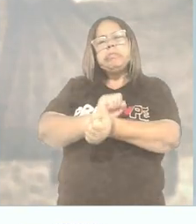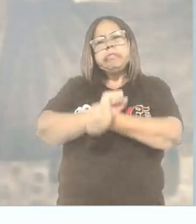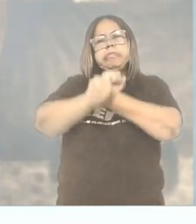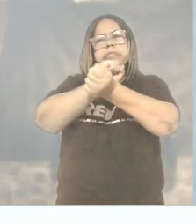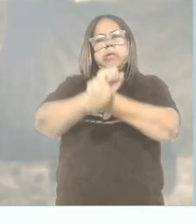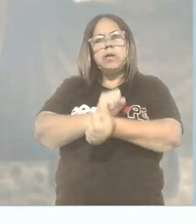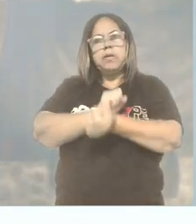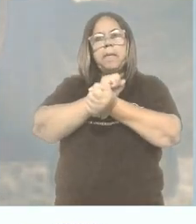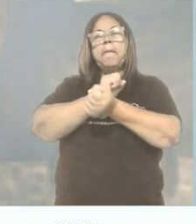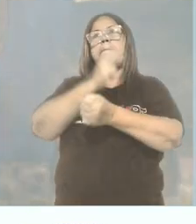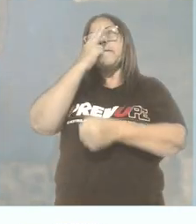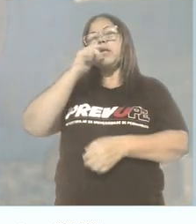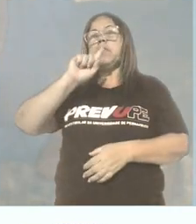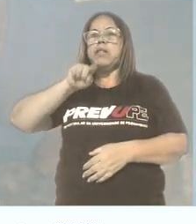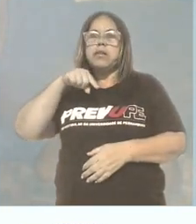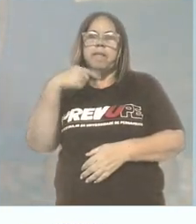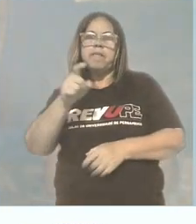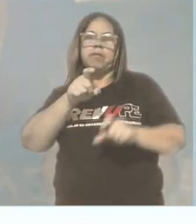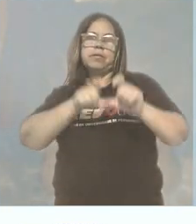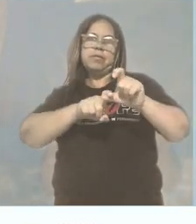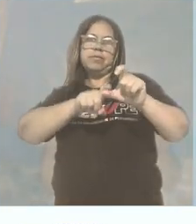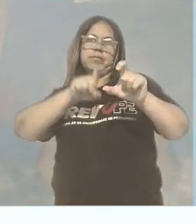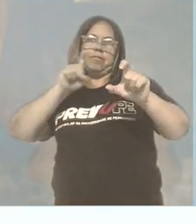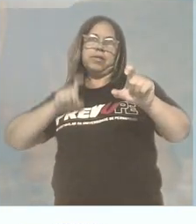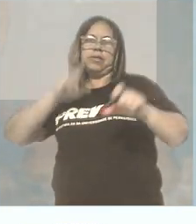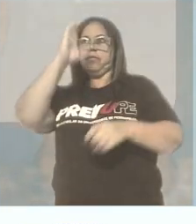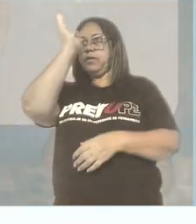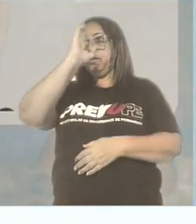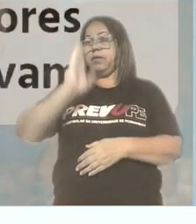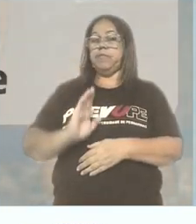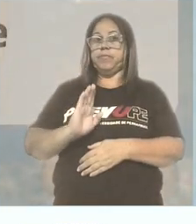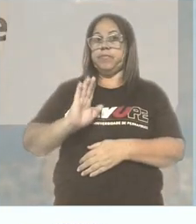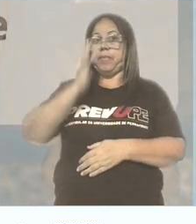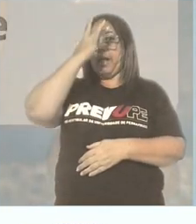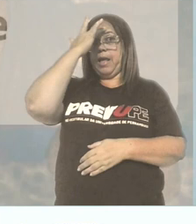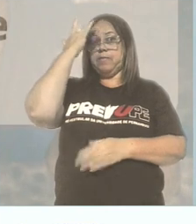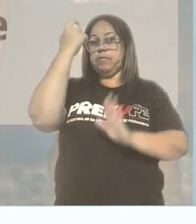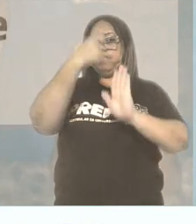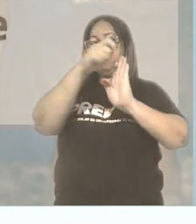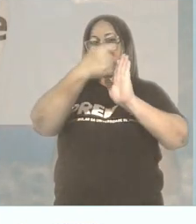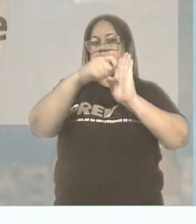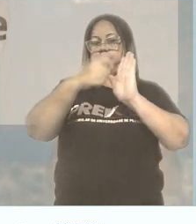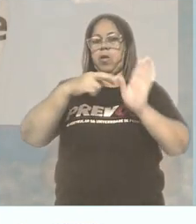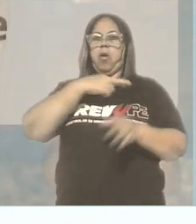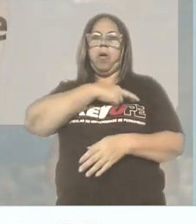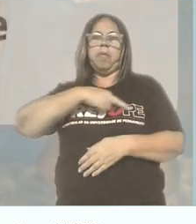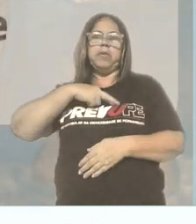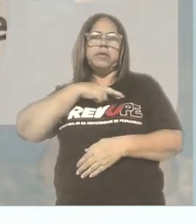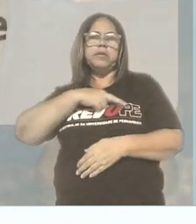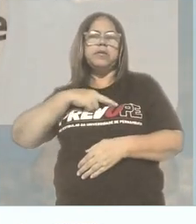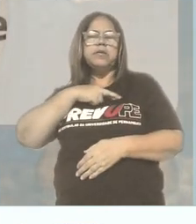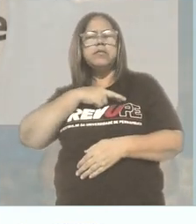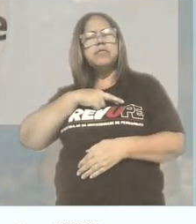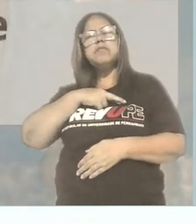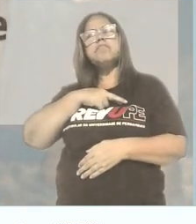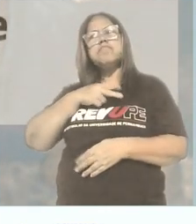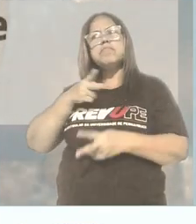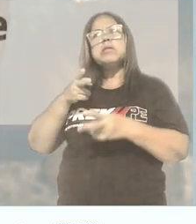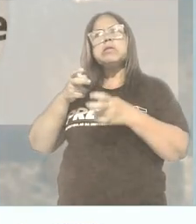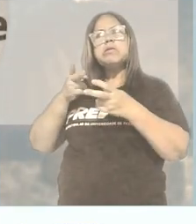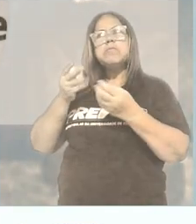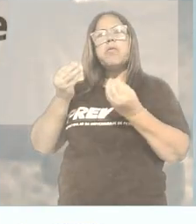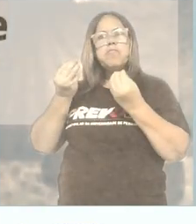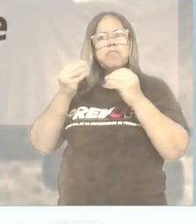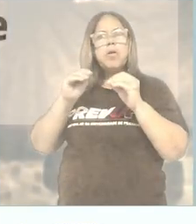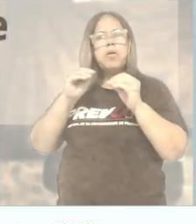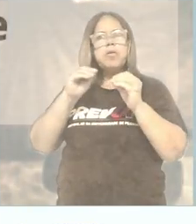mesmo após a independência os Escritores românticos eles não ignoraram essas contradições sociais